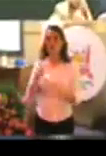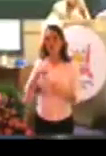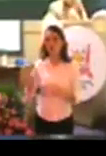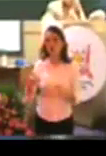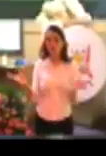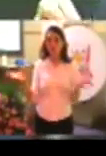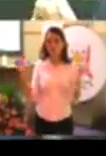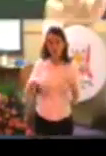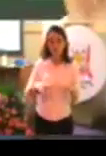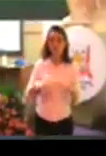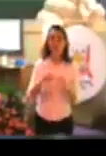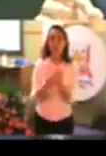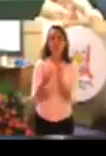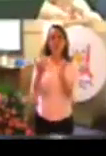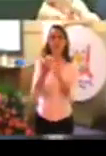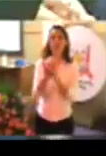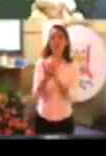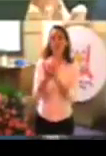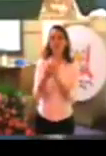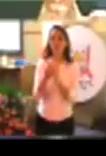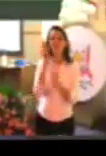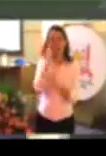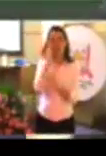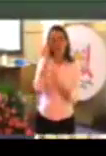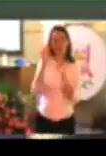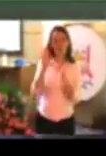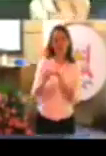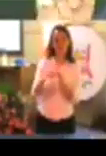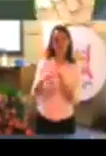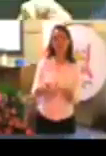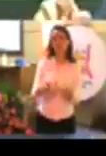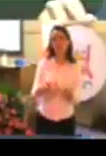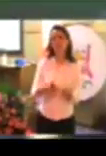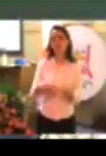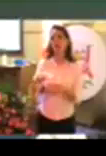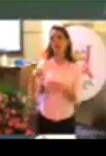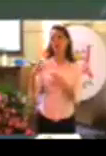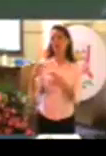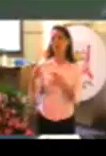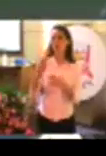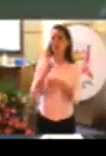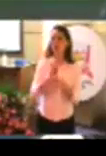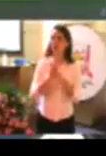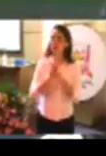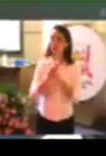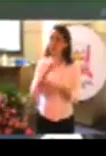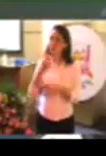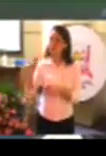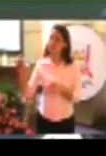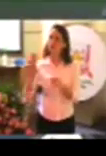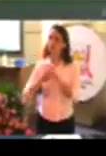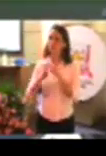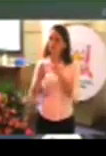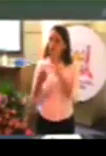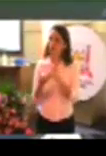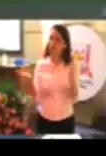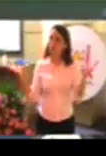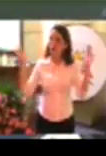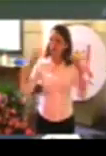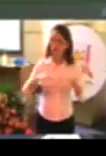Trazendo os professores, não tenho a menor dúvida que virão também os líderes comunitários, como a senhora muito bem frisou